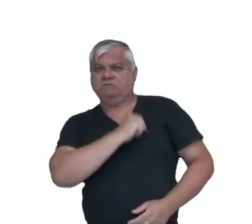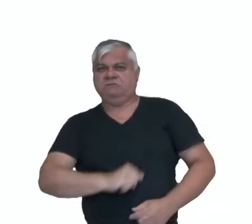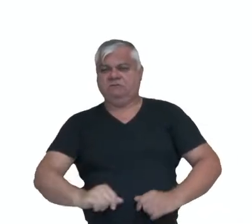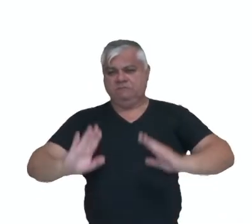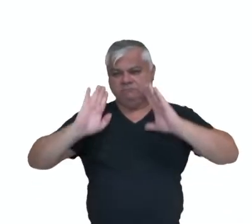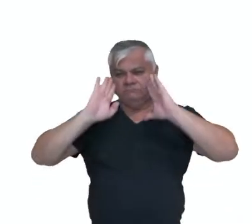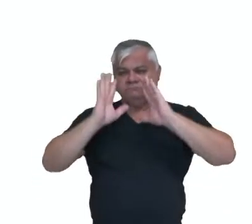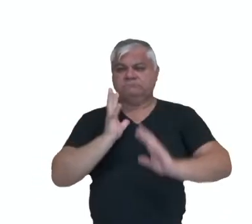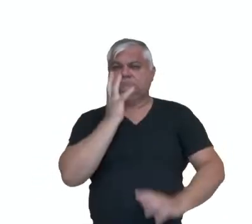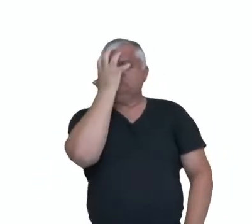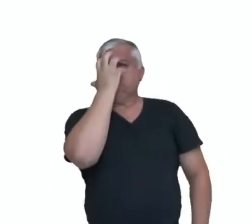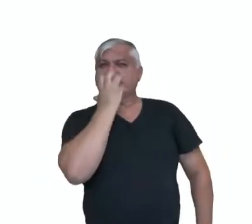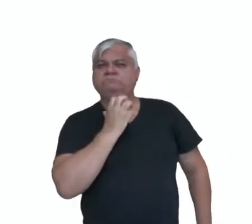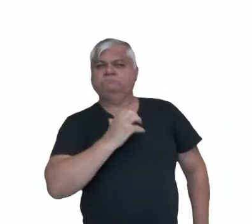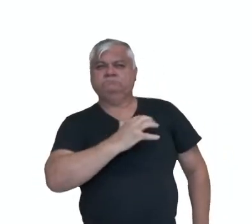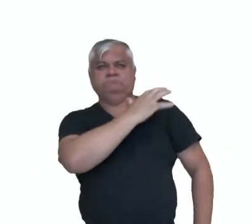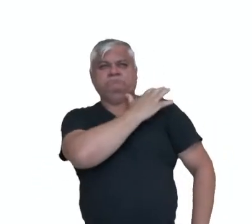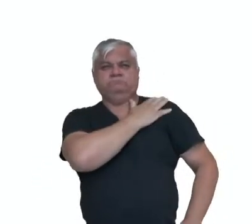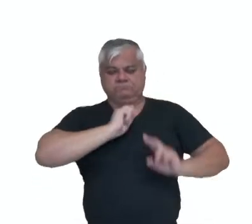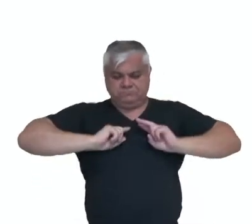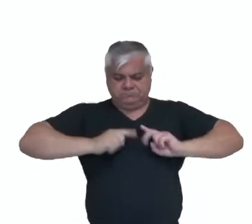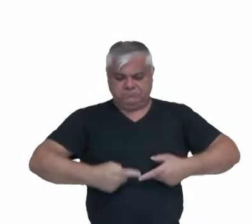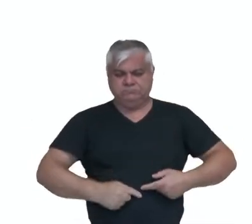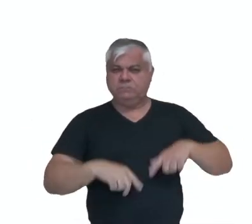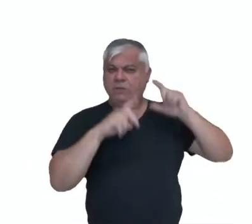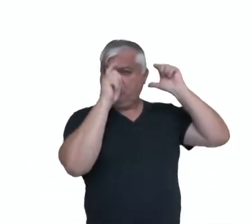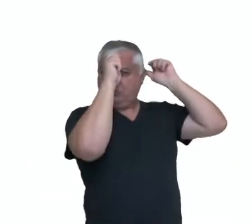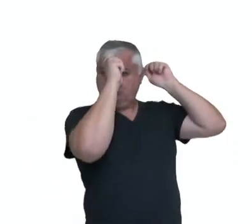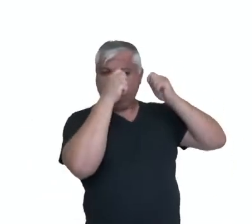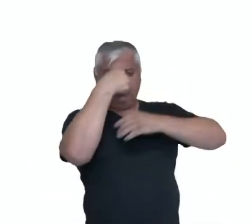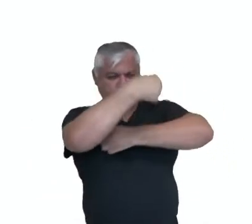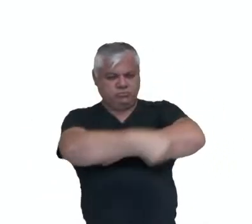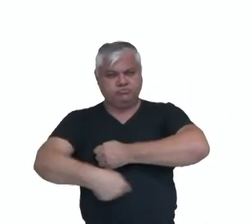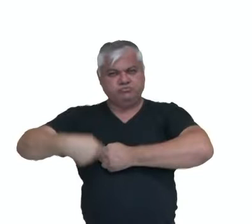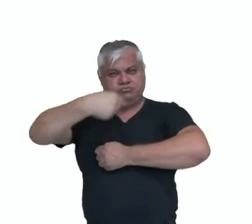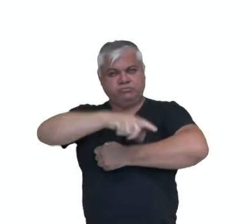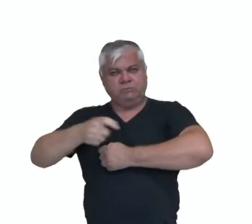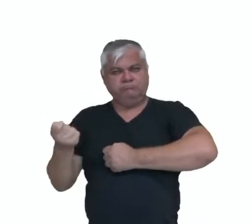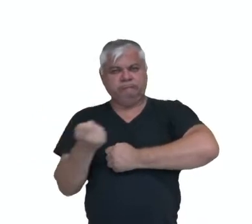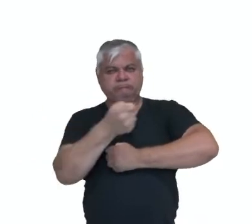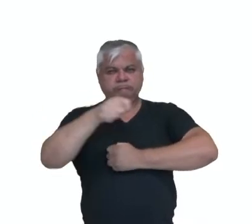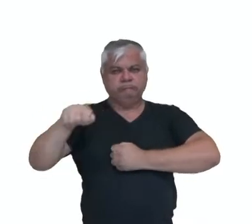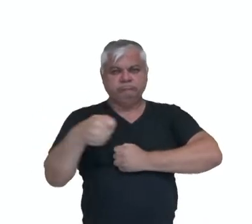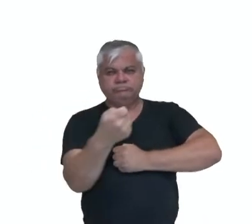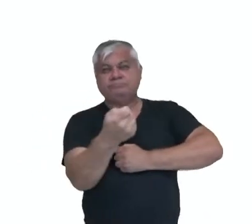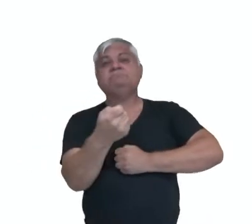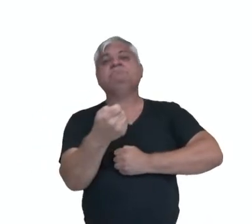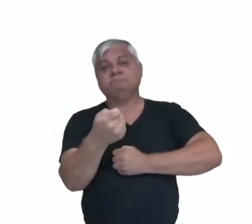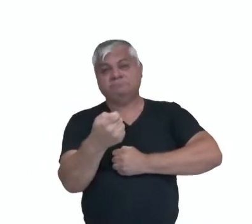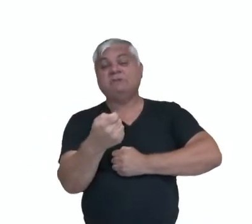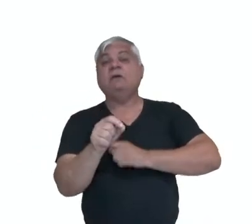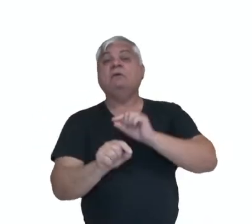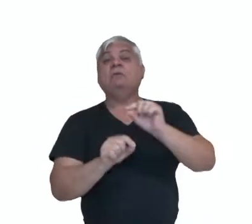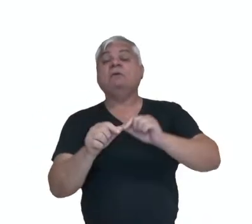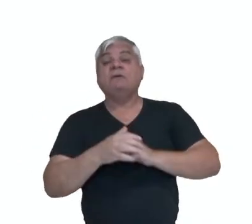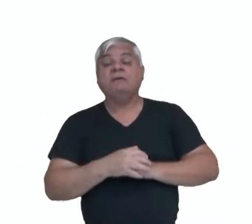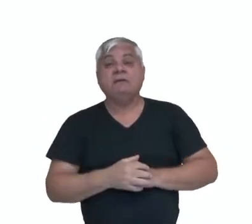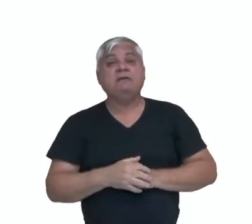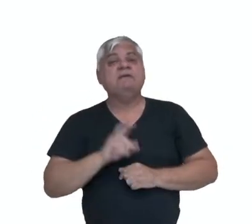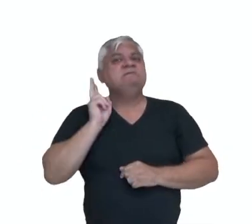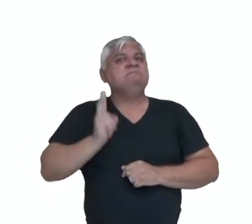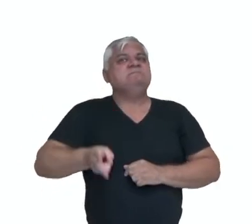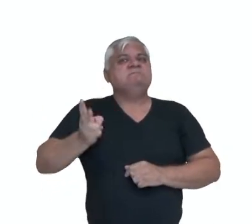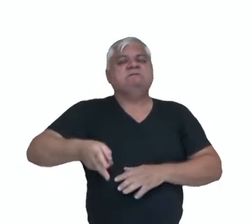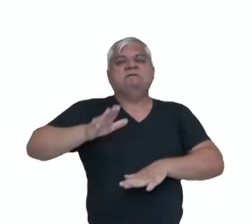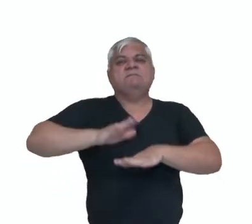compenetrada, armadura, capacete, escudos, e, enfim, né, sempre nas mãos de um